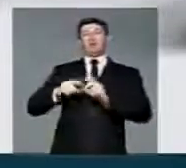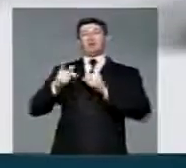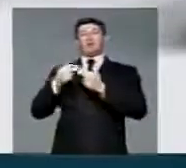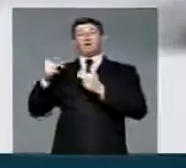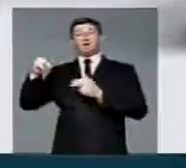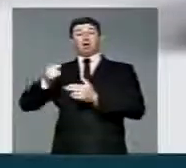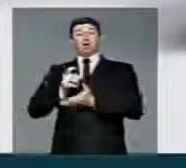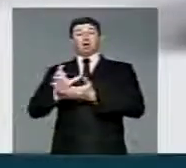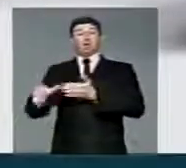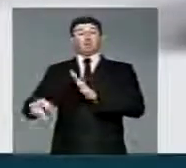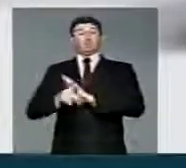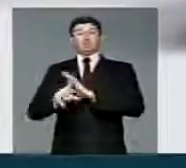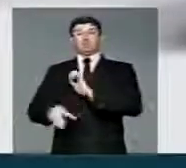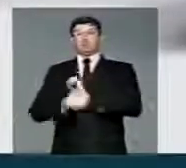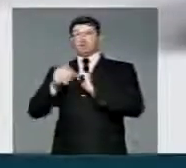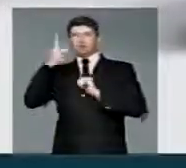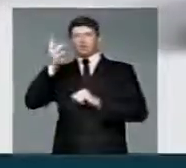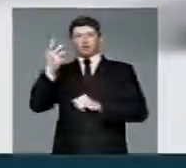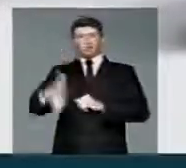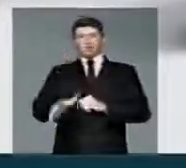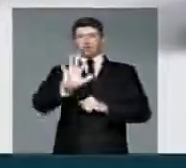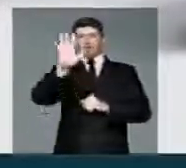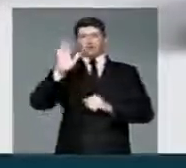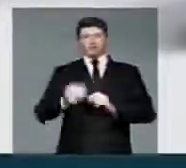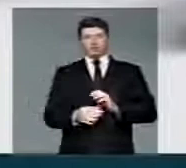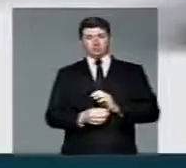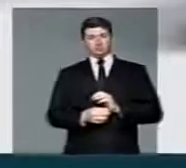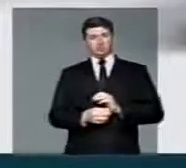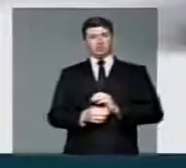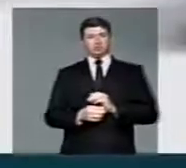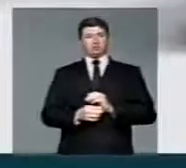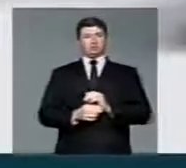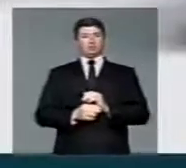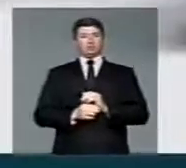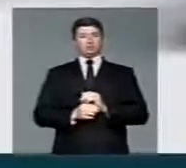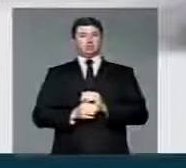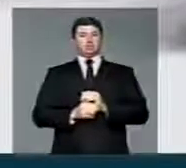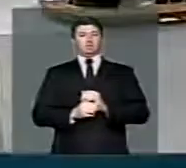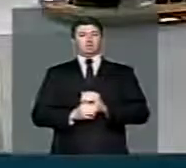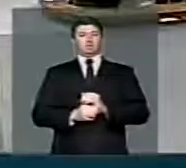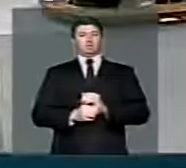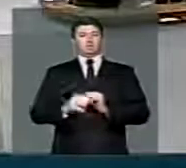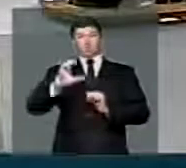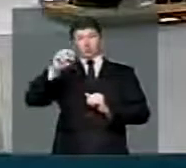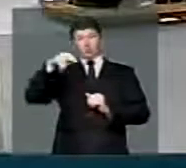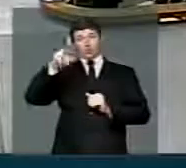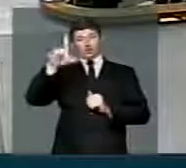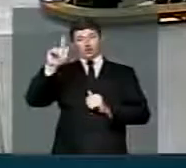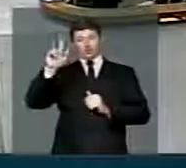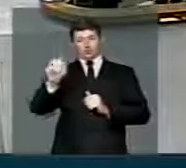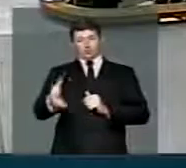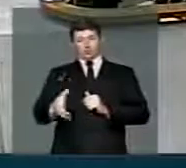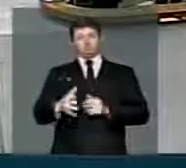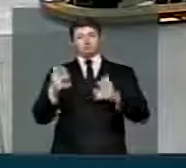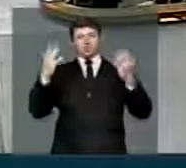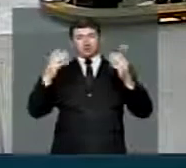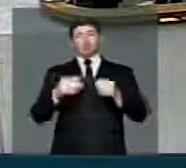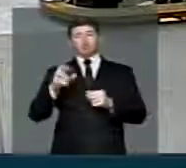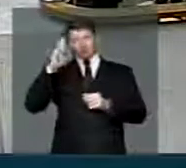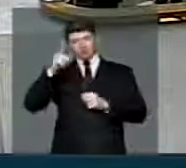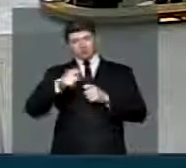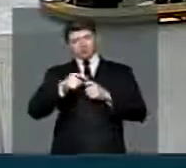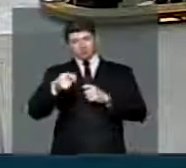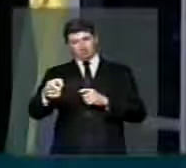que é recursos de emendas dos deputados. Obrigado, deputado Konog. Vossa Excelência, como eu, que é médico, que vive